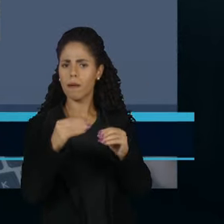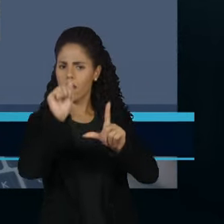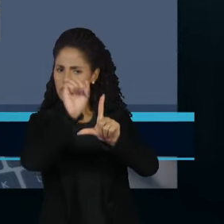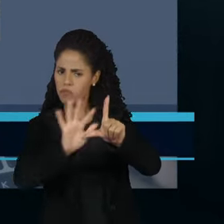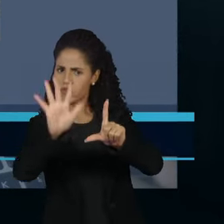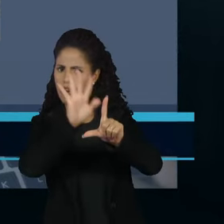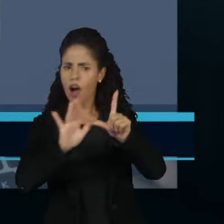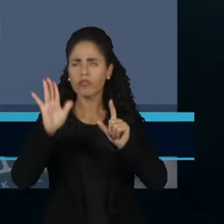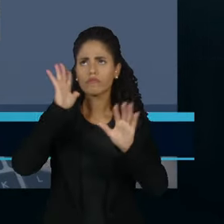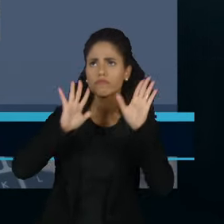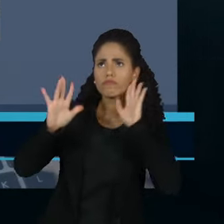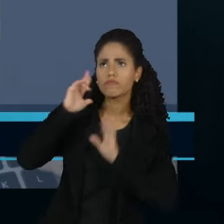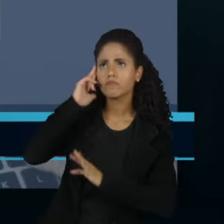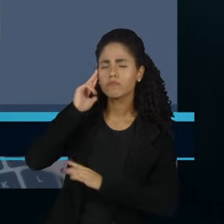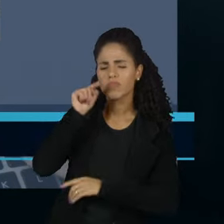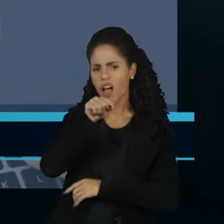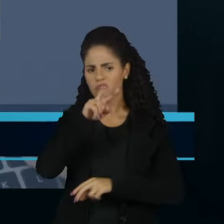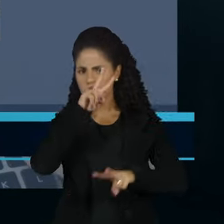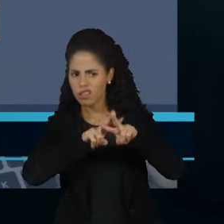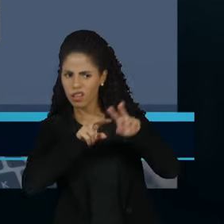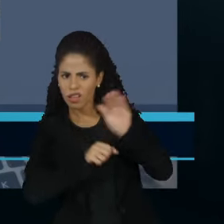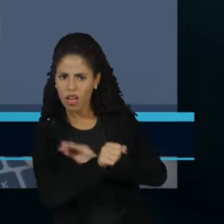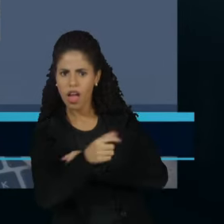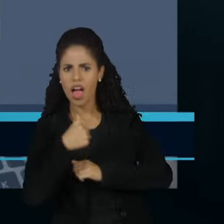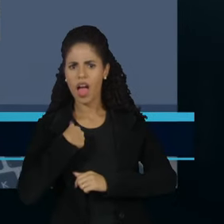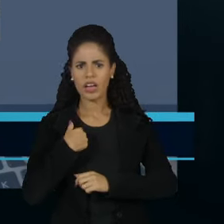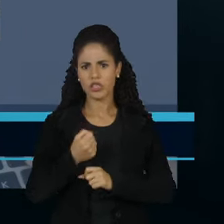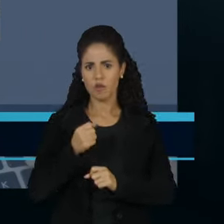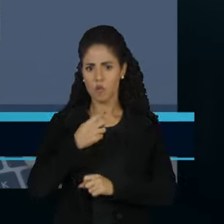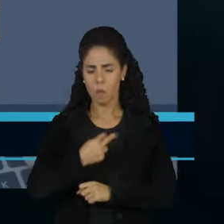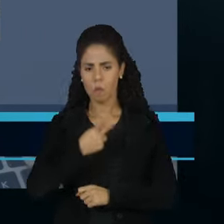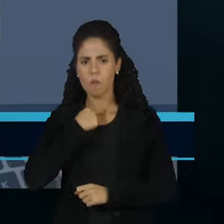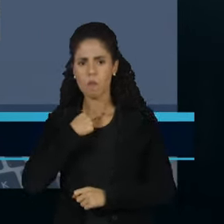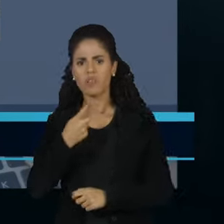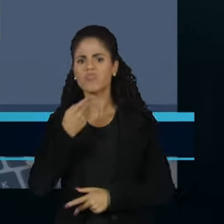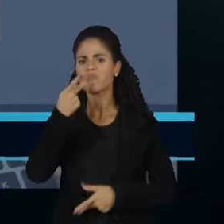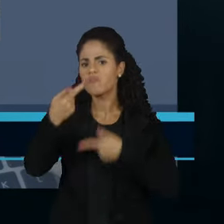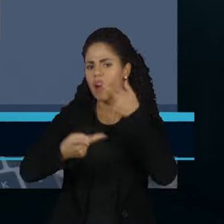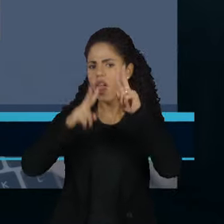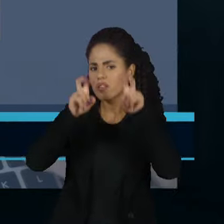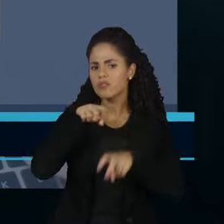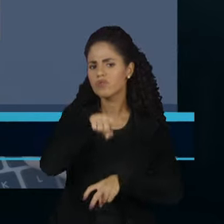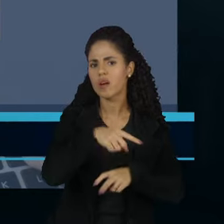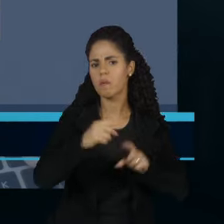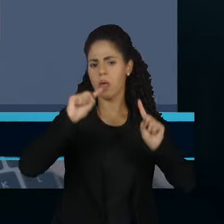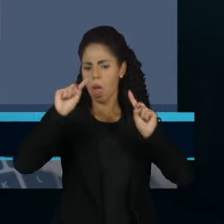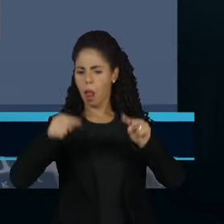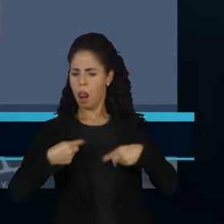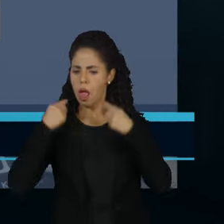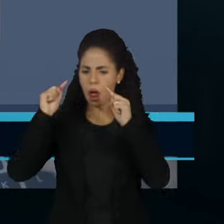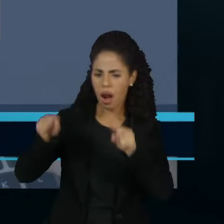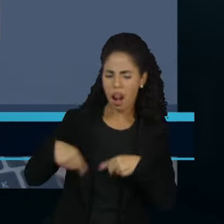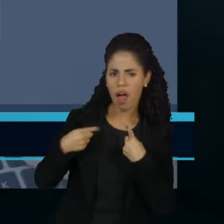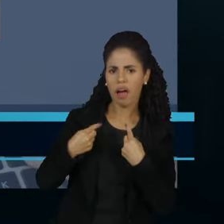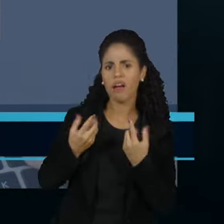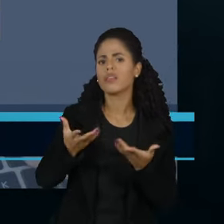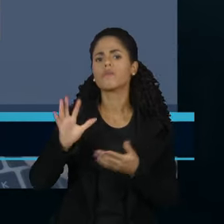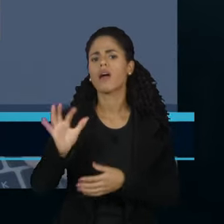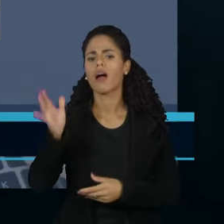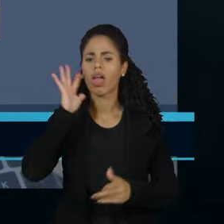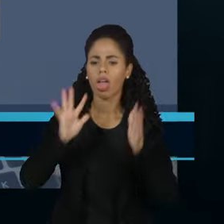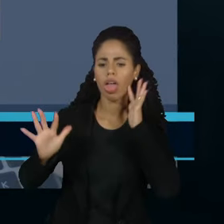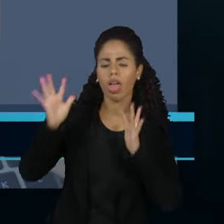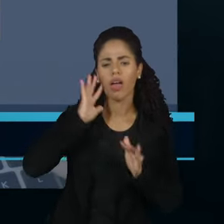seu sonho de me colocar na prisão, mas eu não tenho permissão para falar sobre os ataques contra mim e sobre os lunáticos que